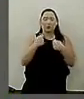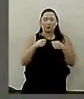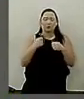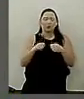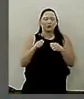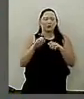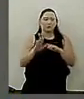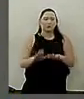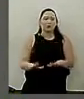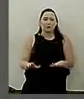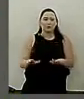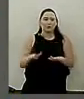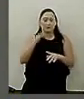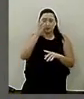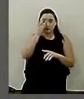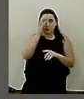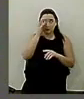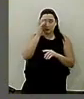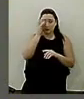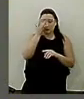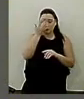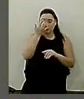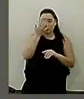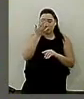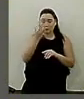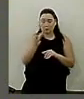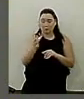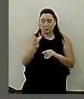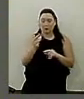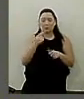nesses momentos, porque Deus está com a gente.